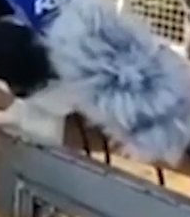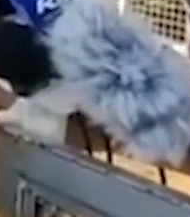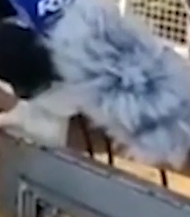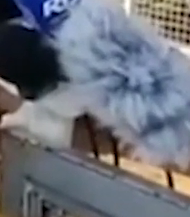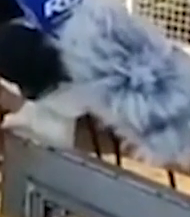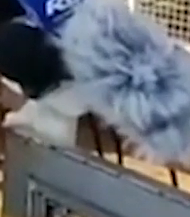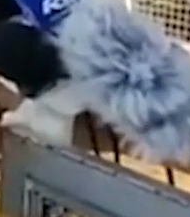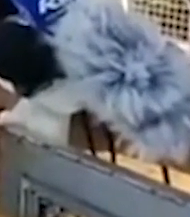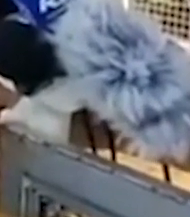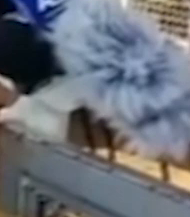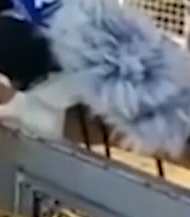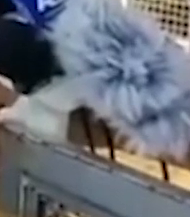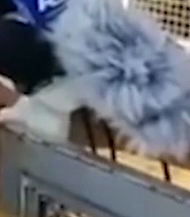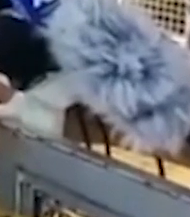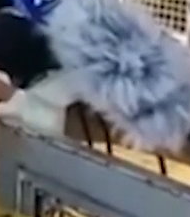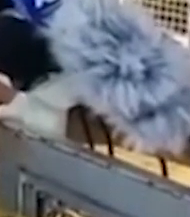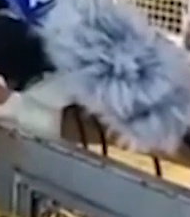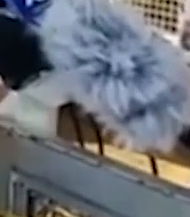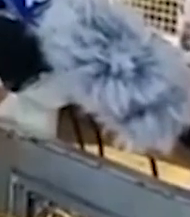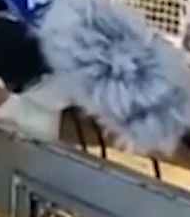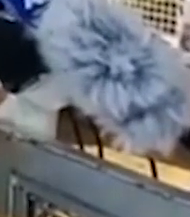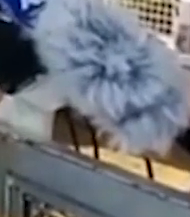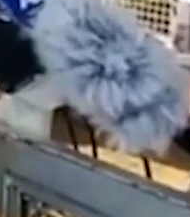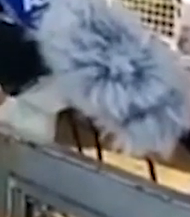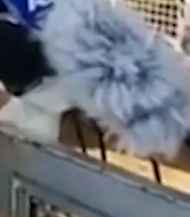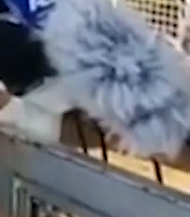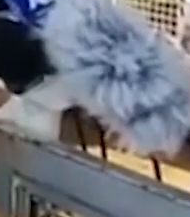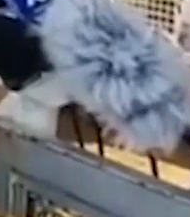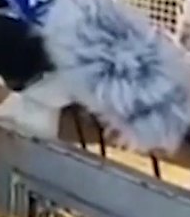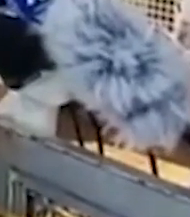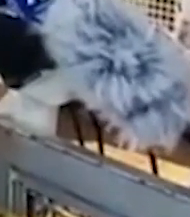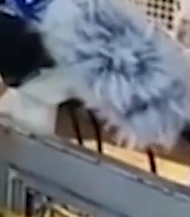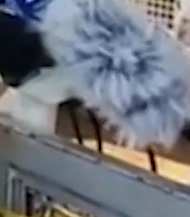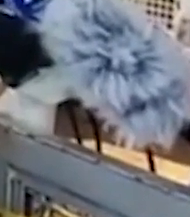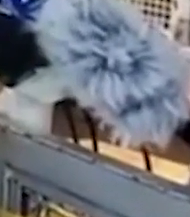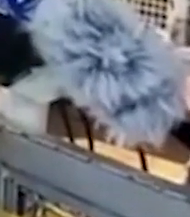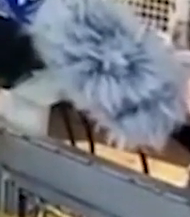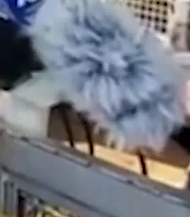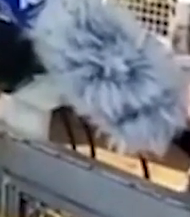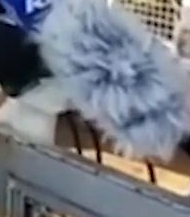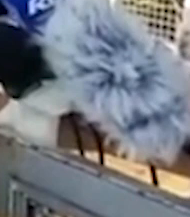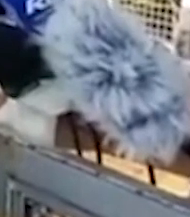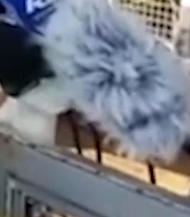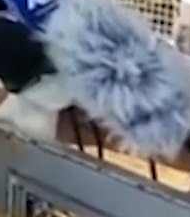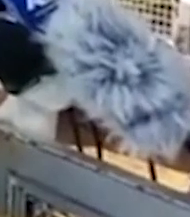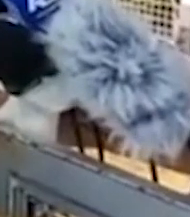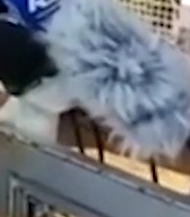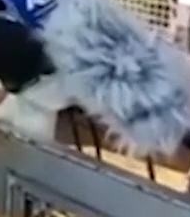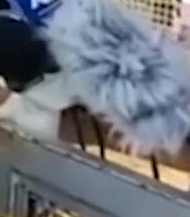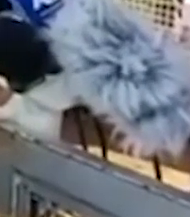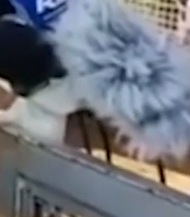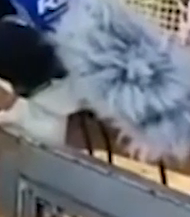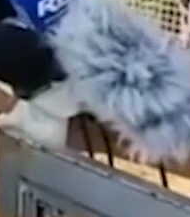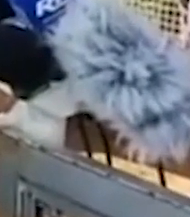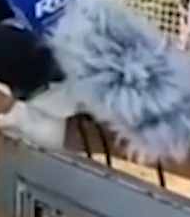lá. Então, acho que um cuidado que se tem é não desprezá-los nunca. Assim como desprezaram muito o Bolsonaro. O sujeito não vai levar nada,